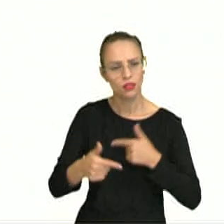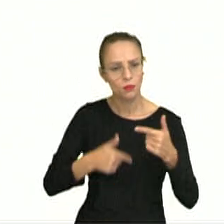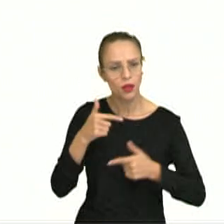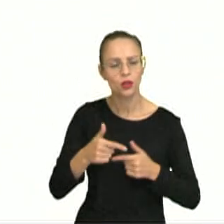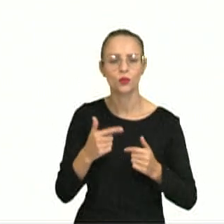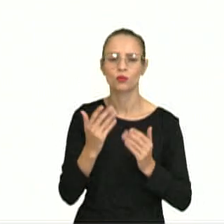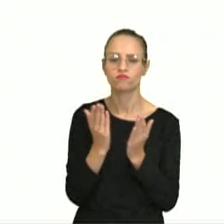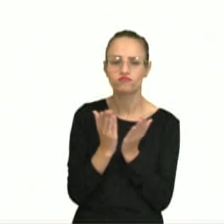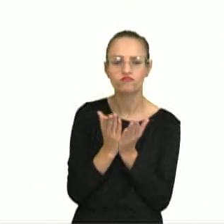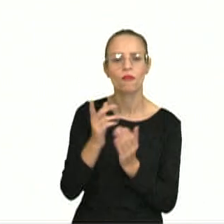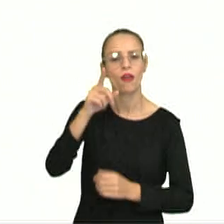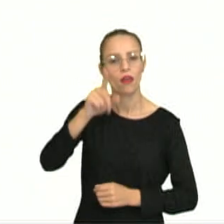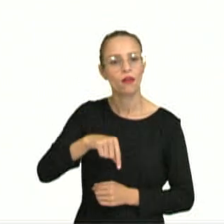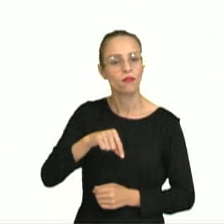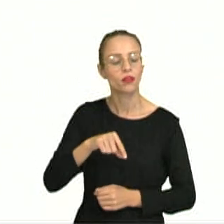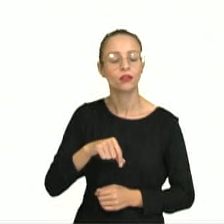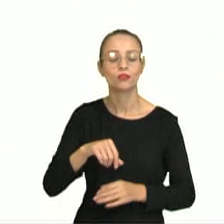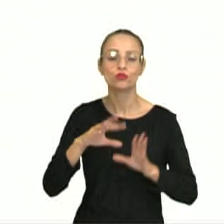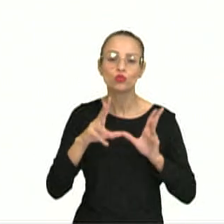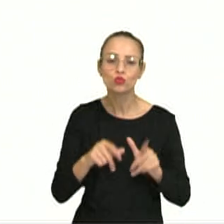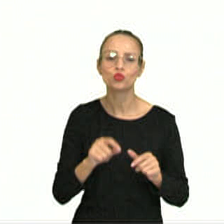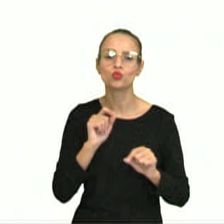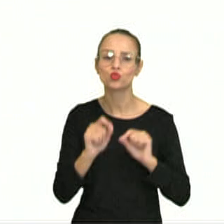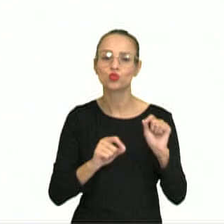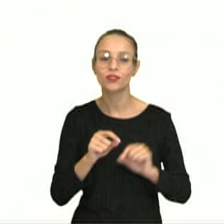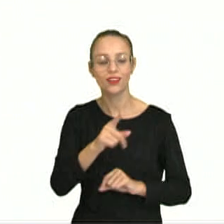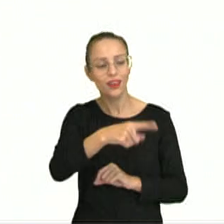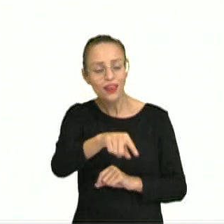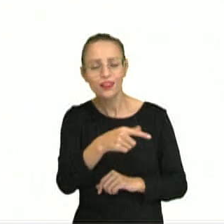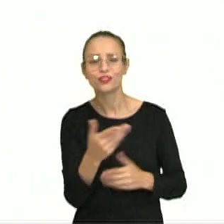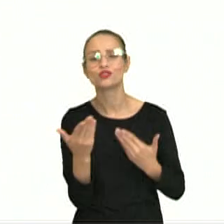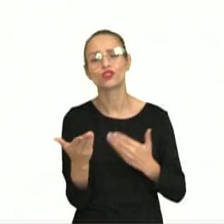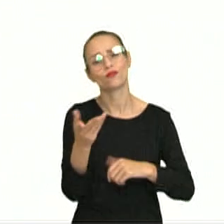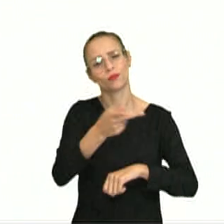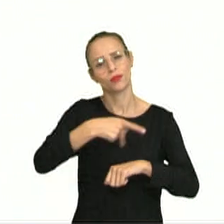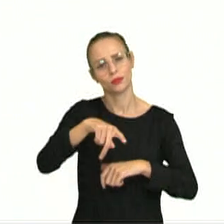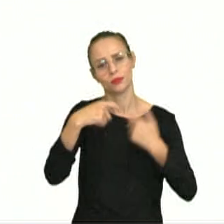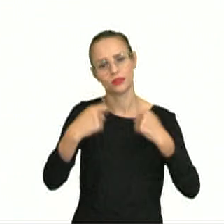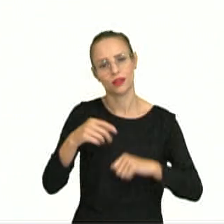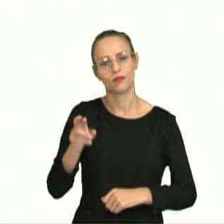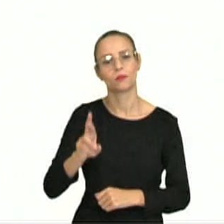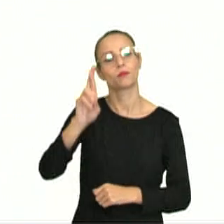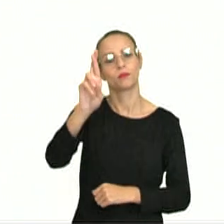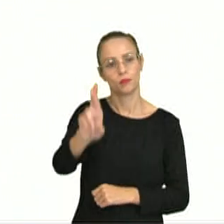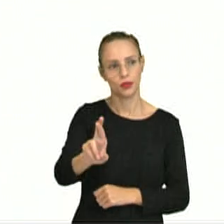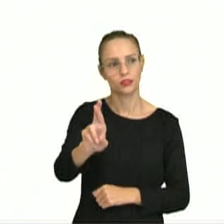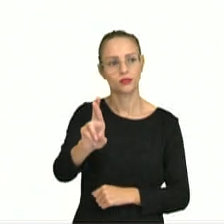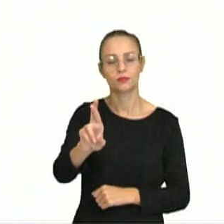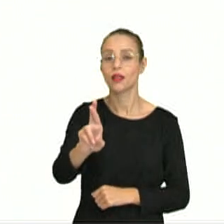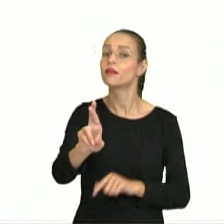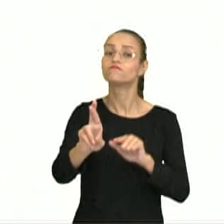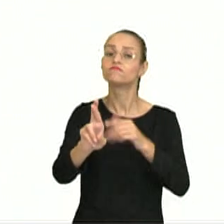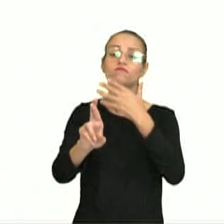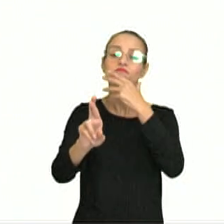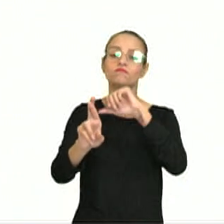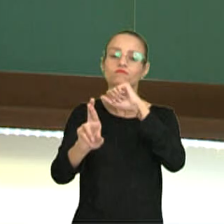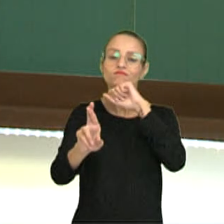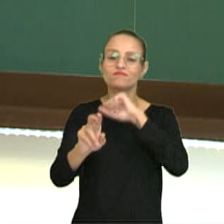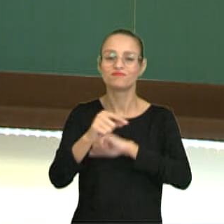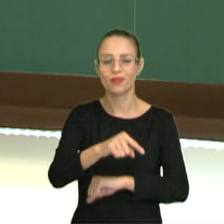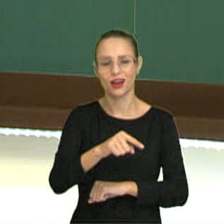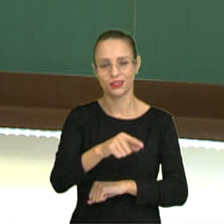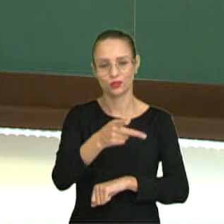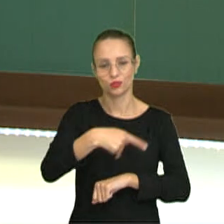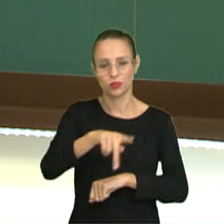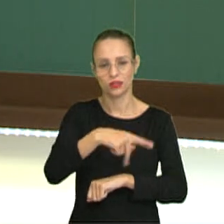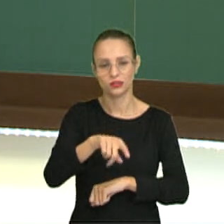protestante. Então ele é assim tudo que essa jovem nação precisa para representar como pai dessa nação, como o que essa